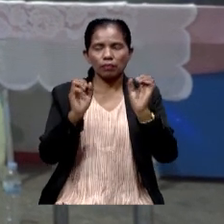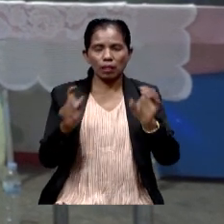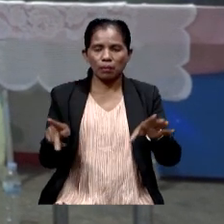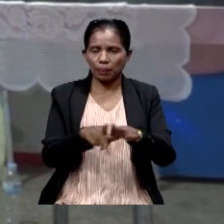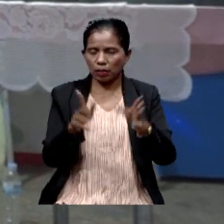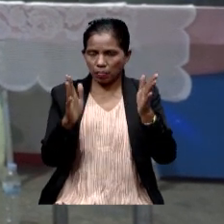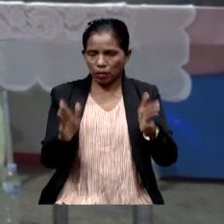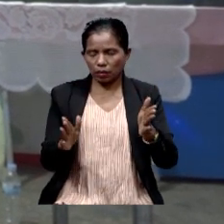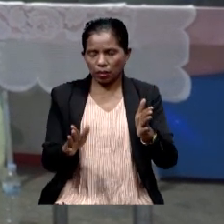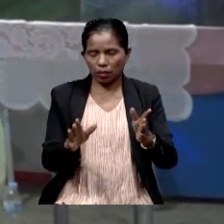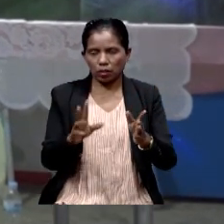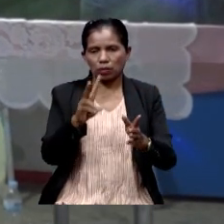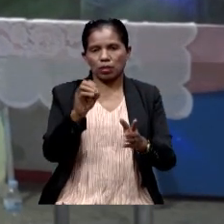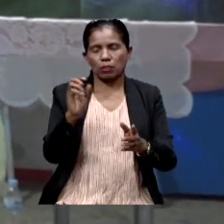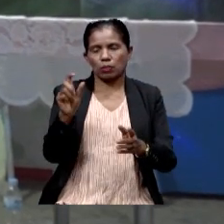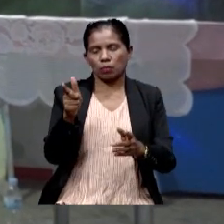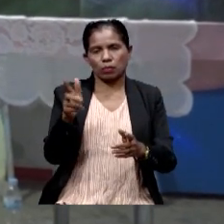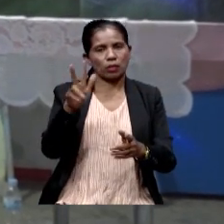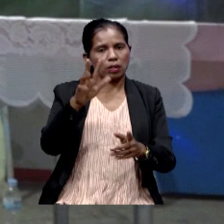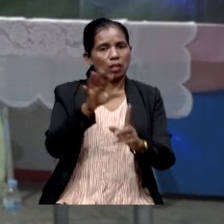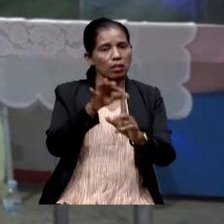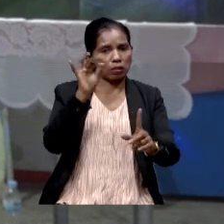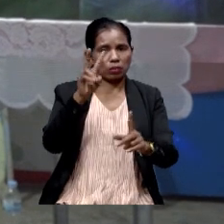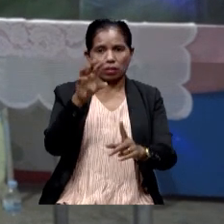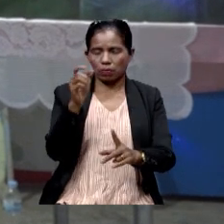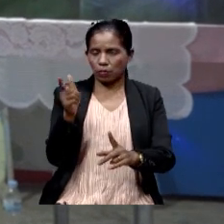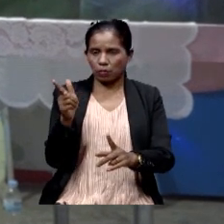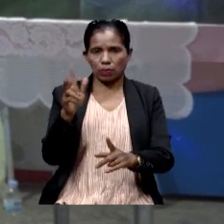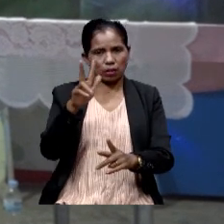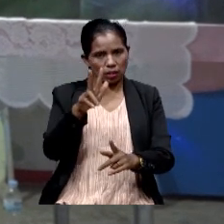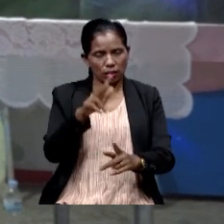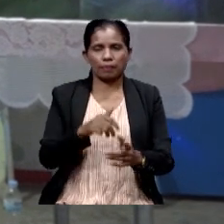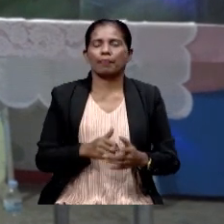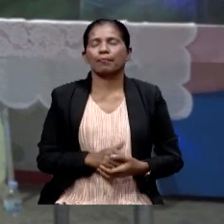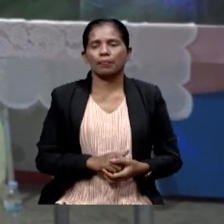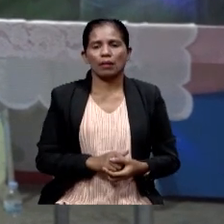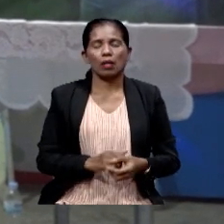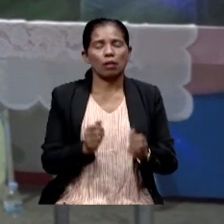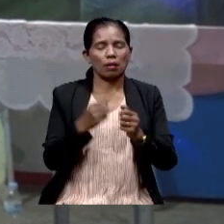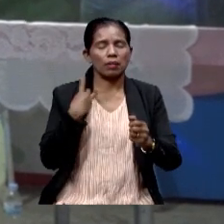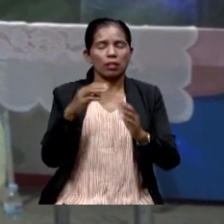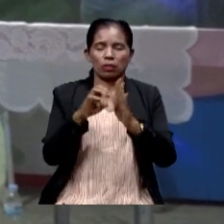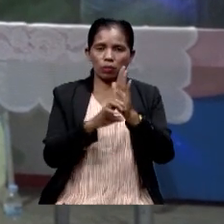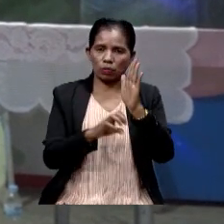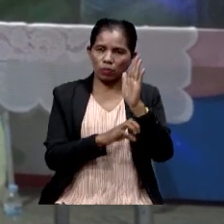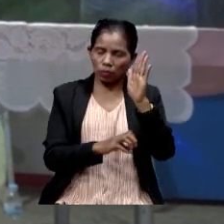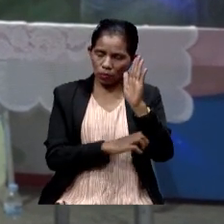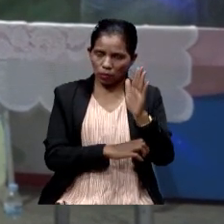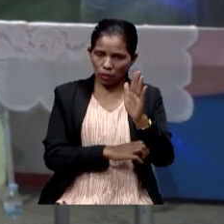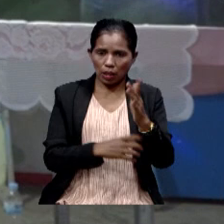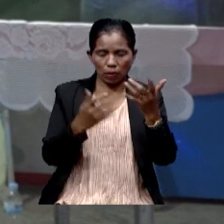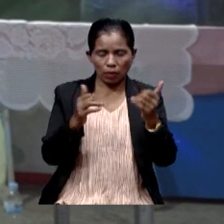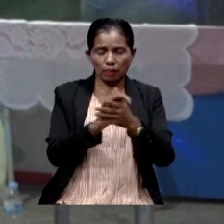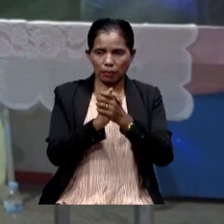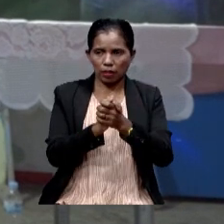ya 2023 ko ami ne struktura ne be mak meten si posto to i no re hesele kom ami garanti